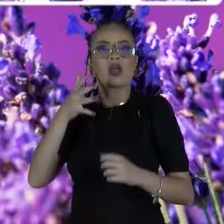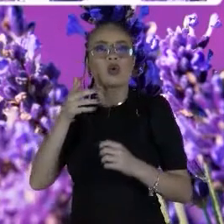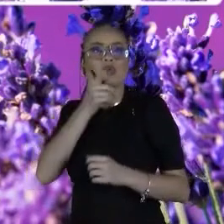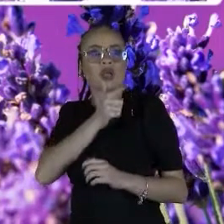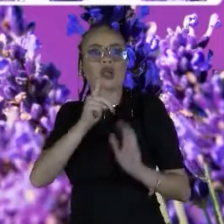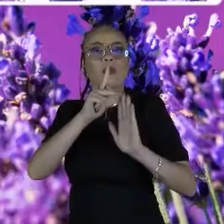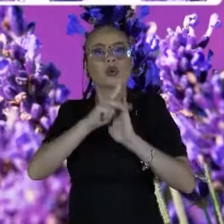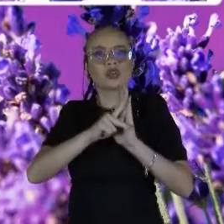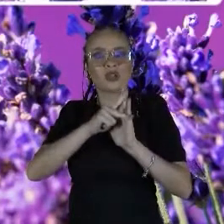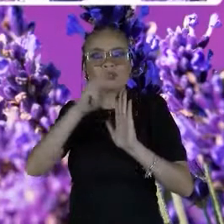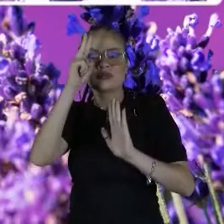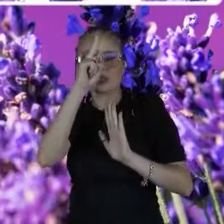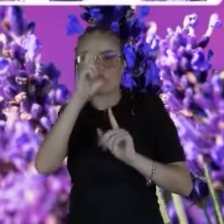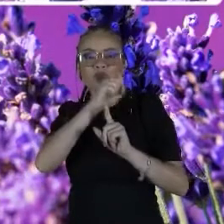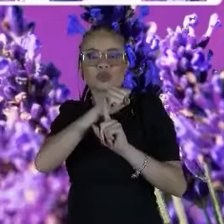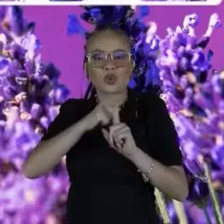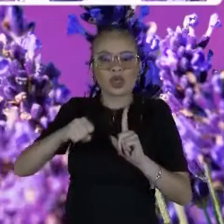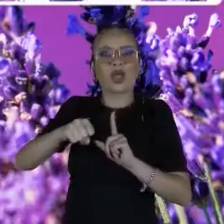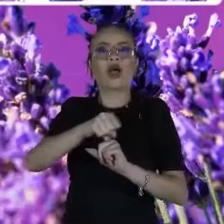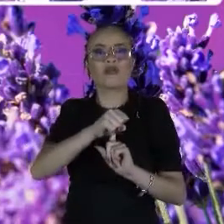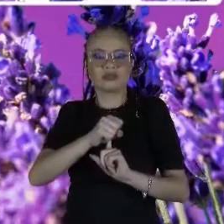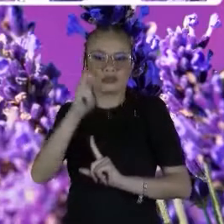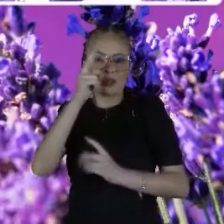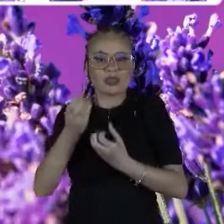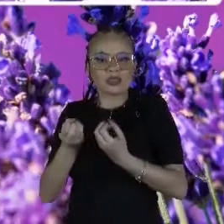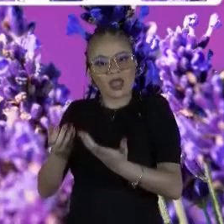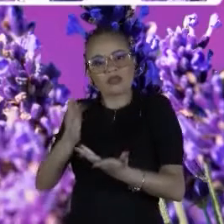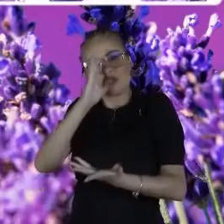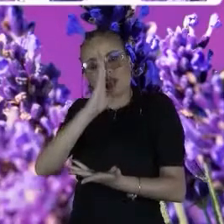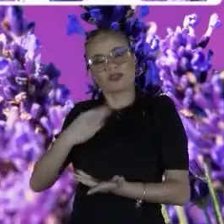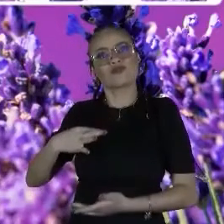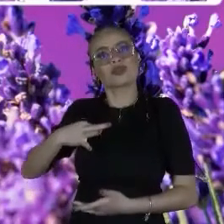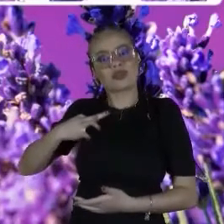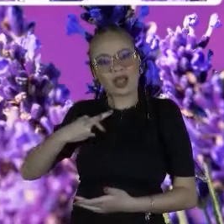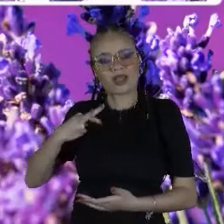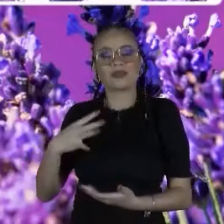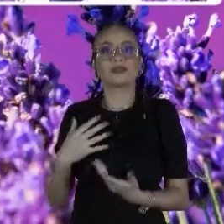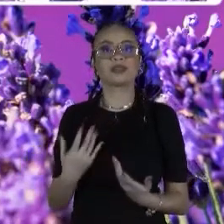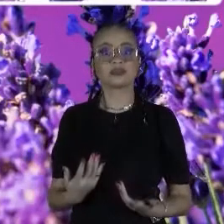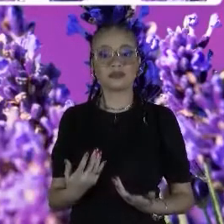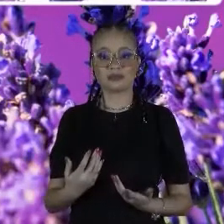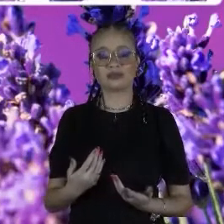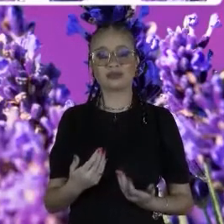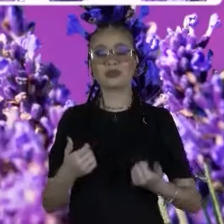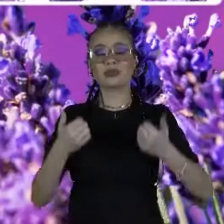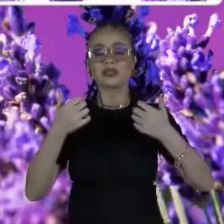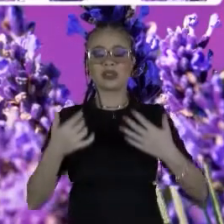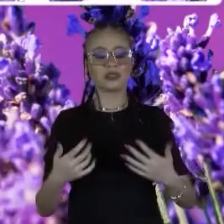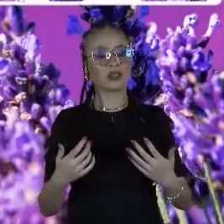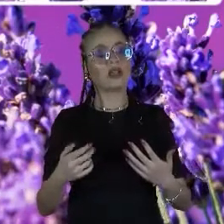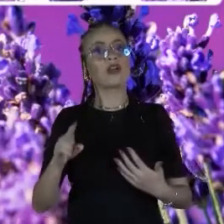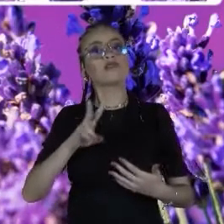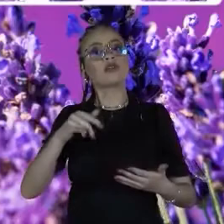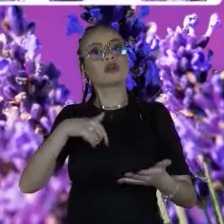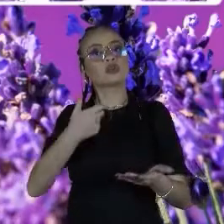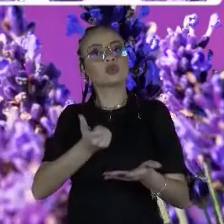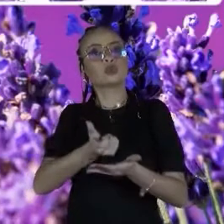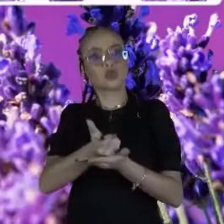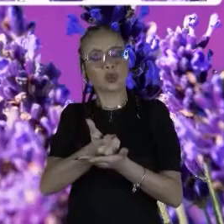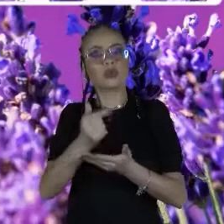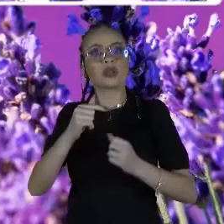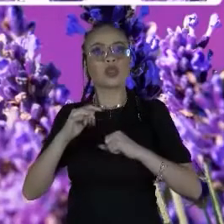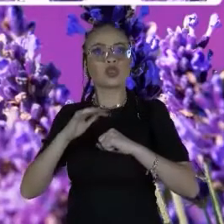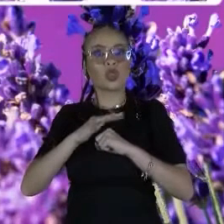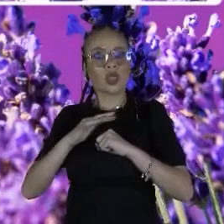gente faz várias ações sociais Então você quando consome da terra você sabe que além de ter a sua faz a sua vida e da sua família